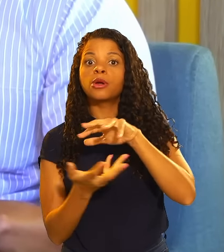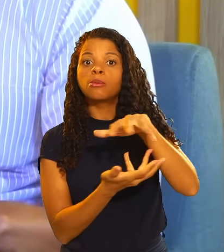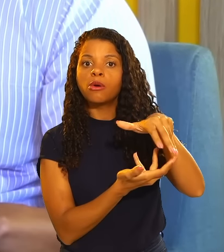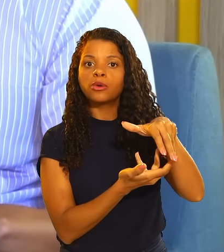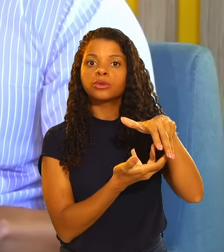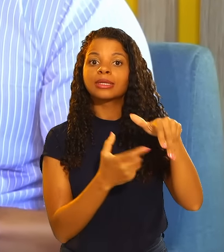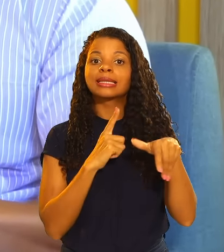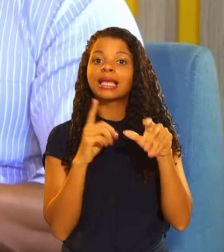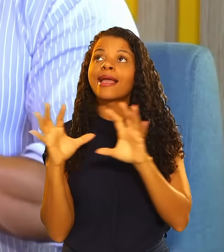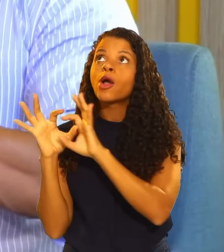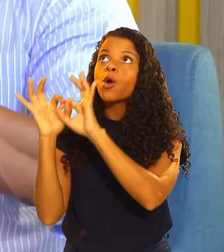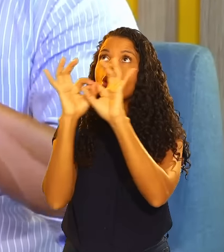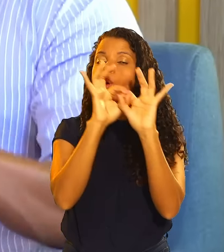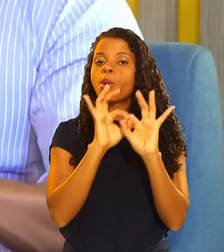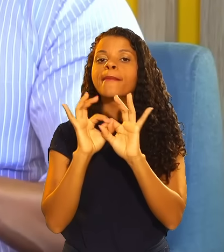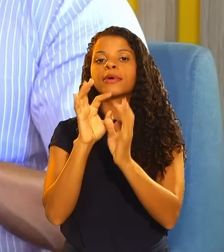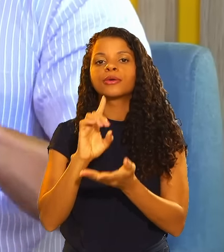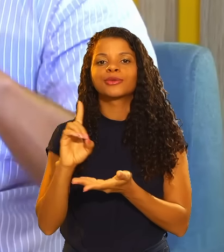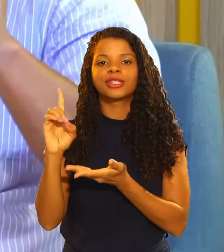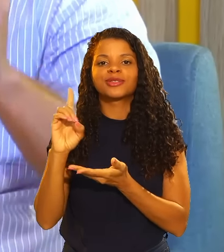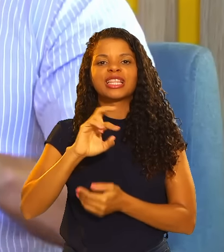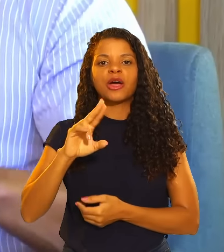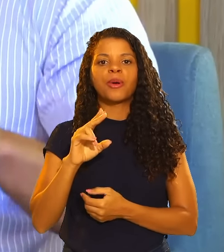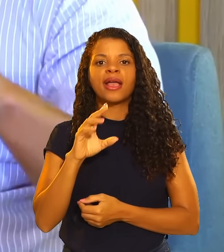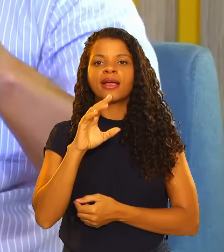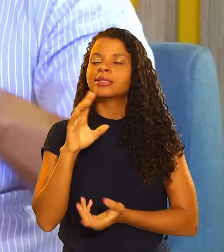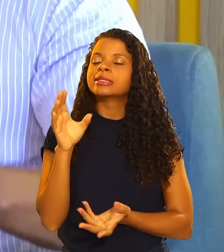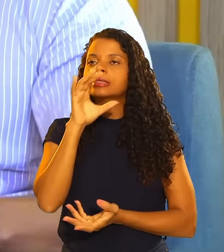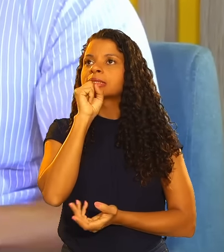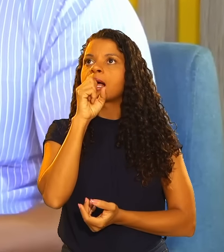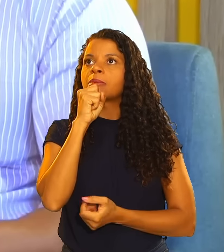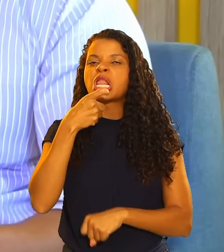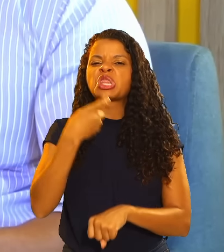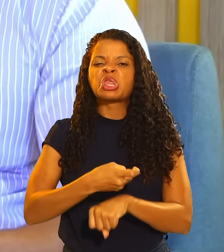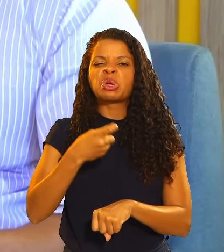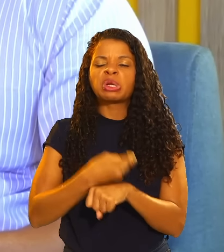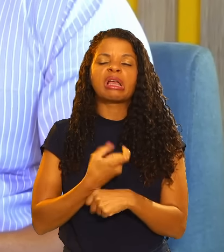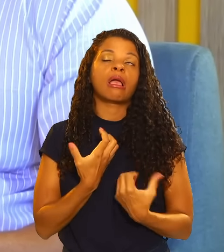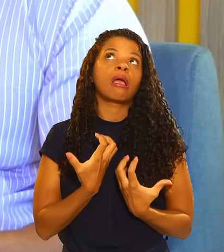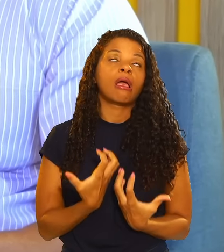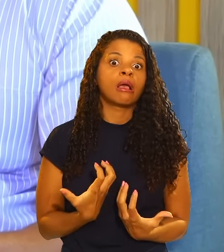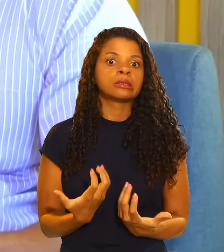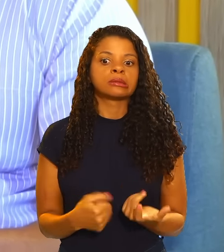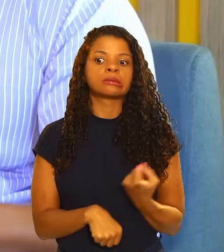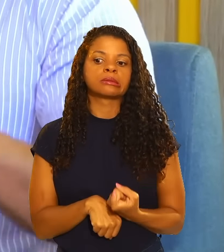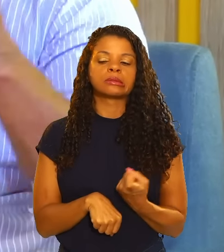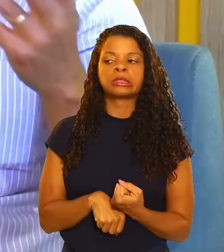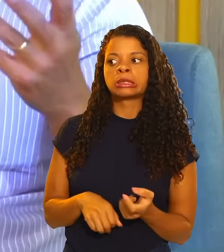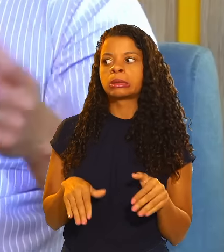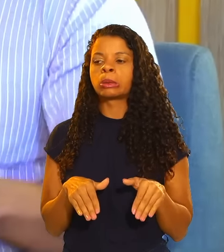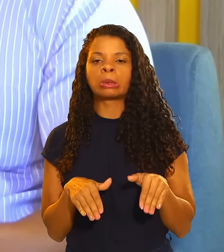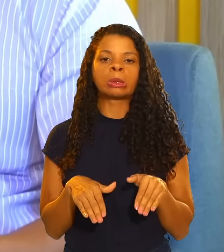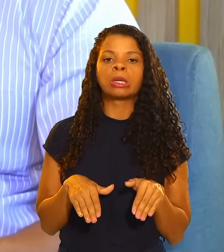com Deus. E não é e nem deve ser uma carga, um fardo, tal como os fariseus faziam